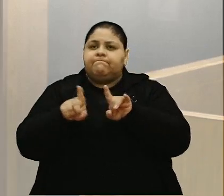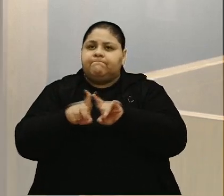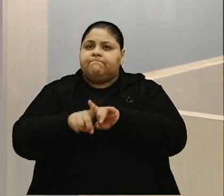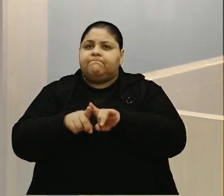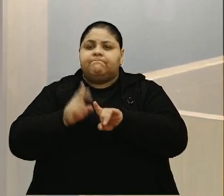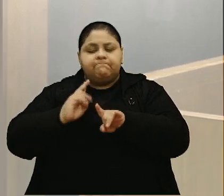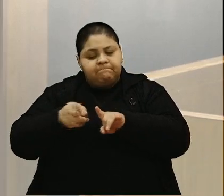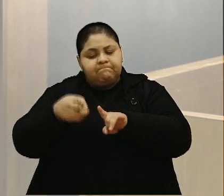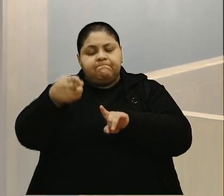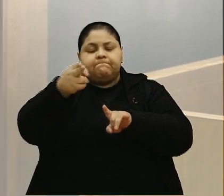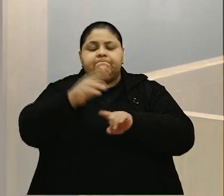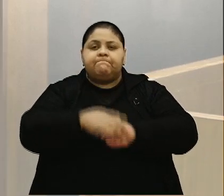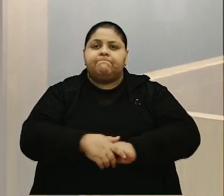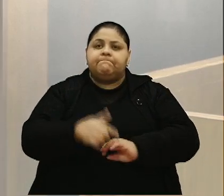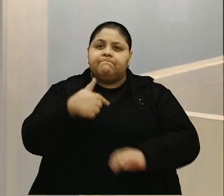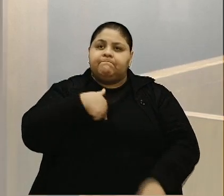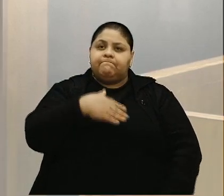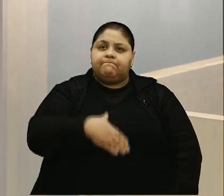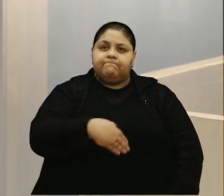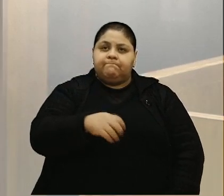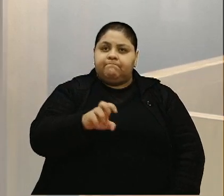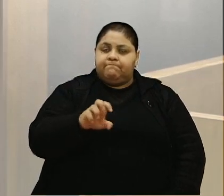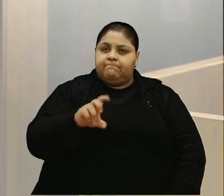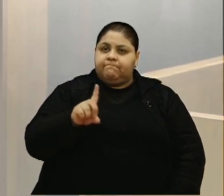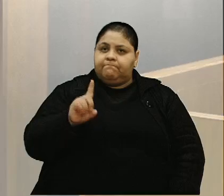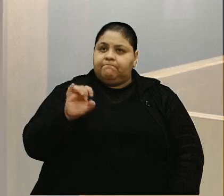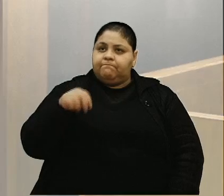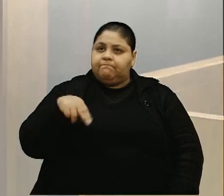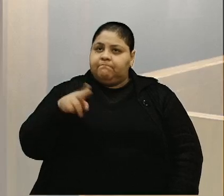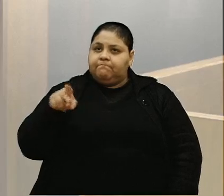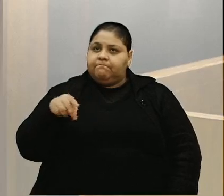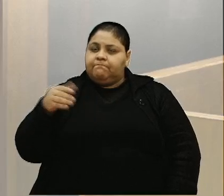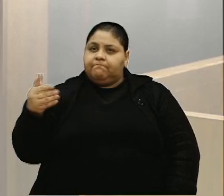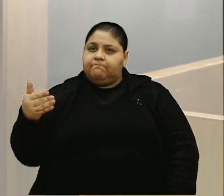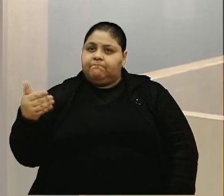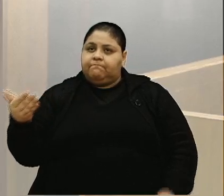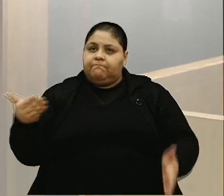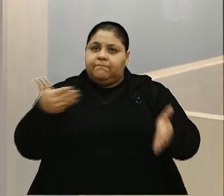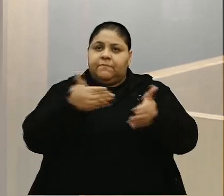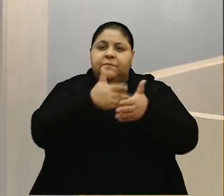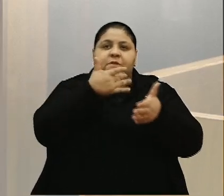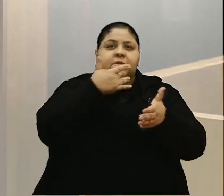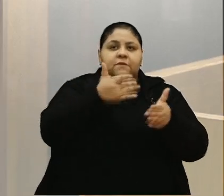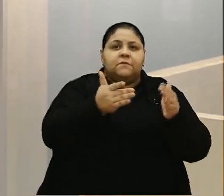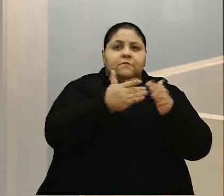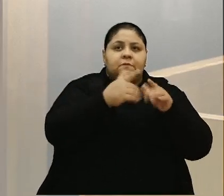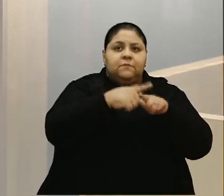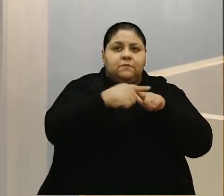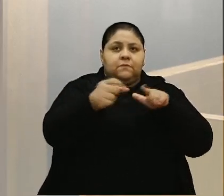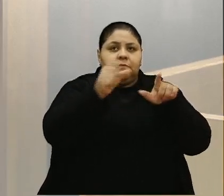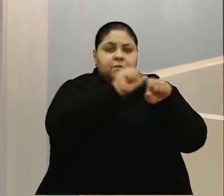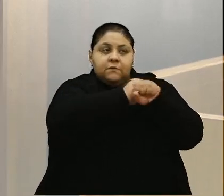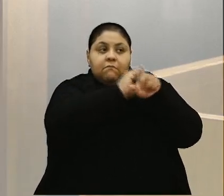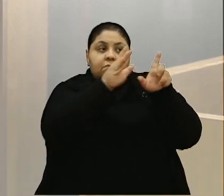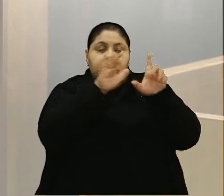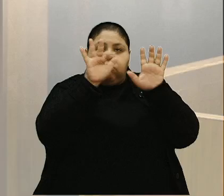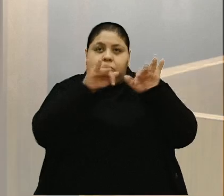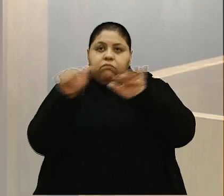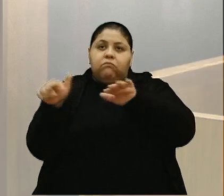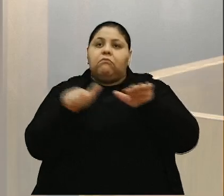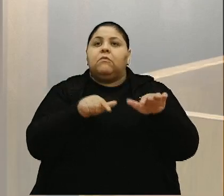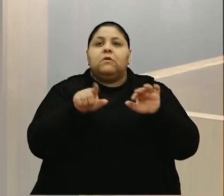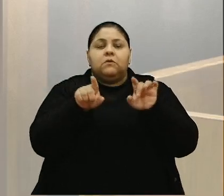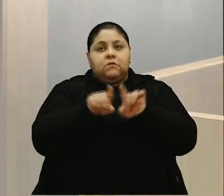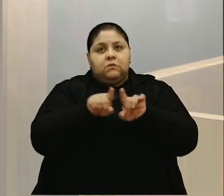pararam. Meu filho Edinho, ele está chegando tarde em casa, saindo cedo, e nos finais de semana ele também